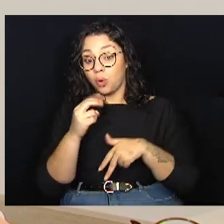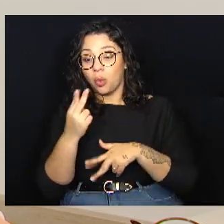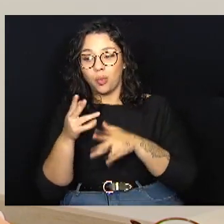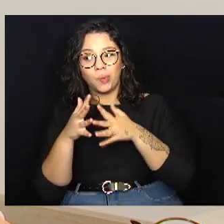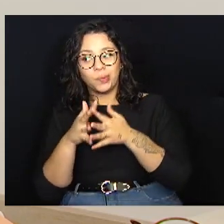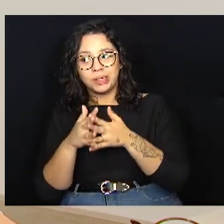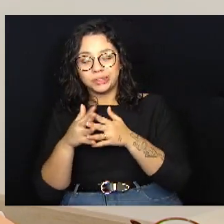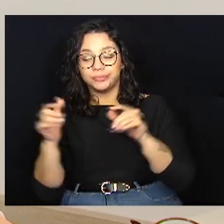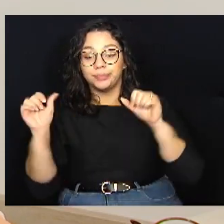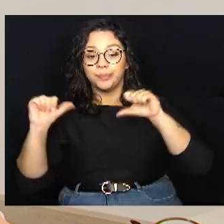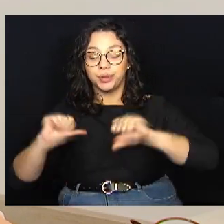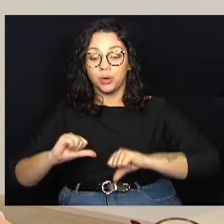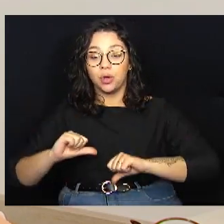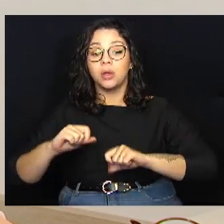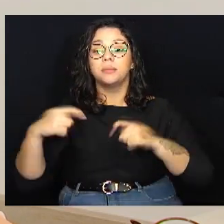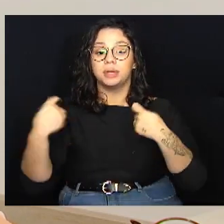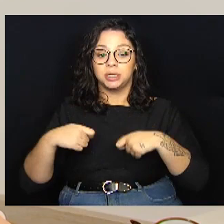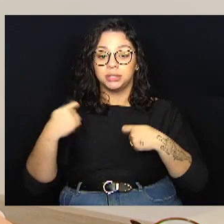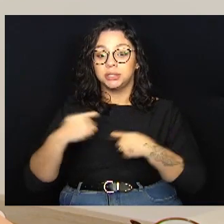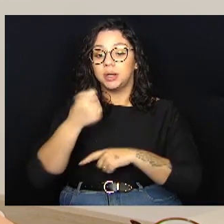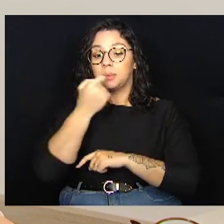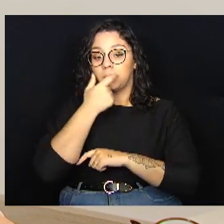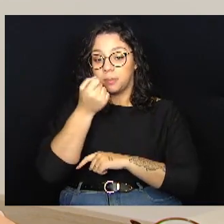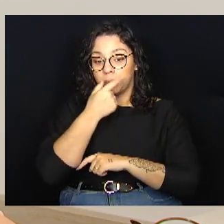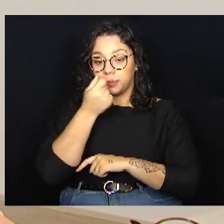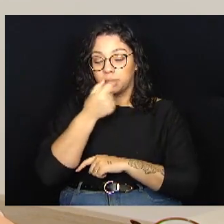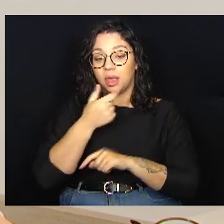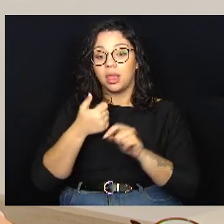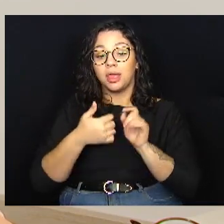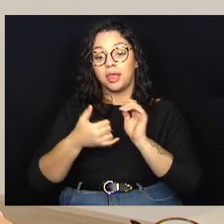tem alguma complicação, uma flebite, às vezes a gente tem que dar